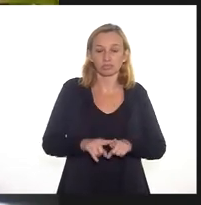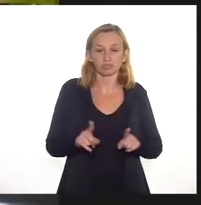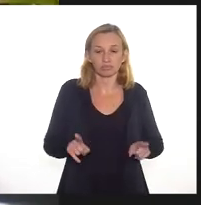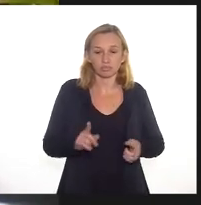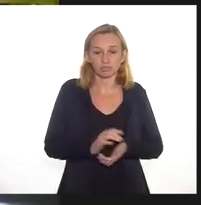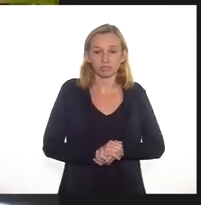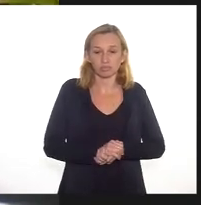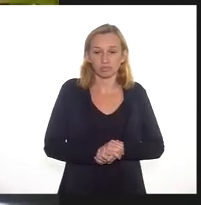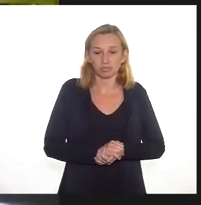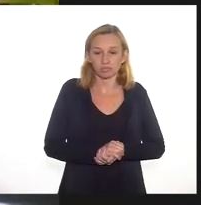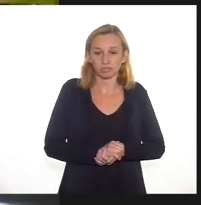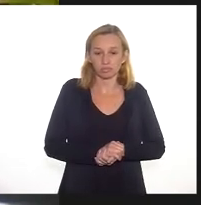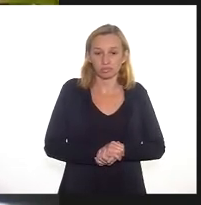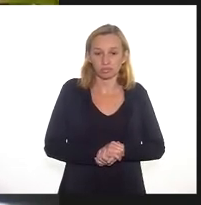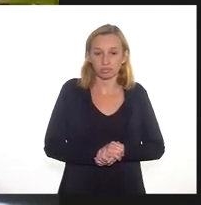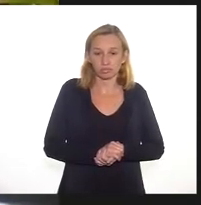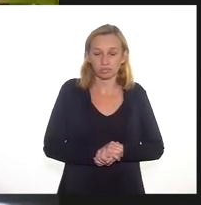é